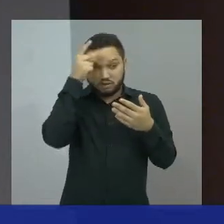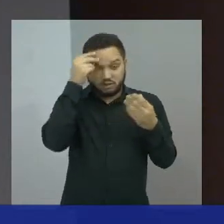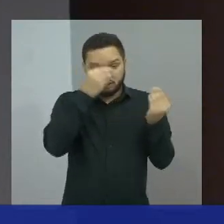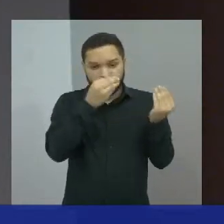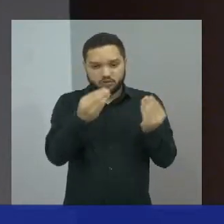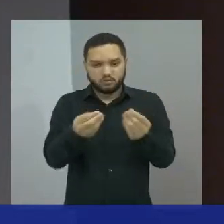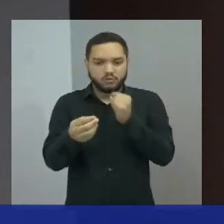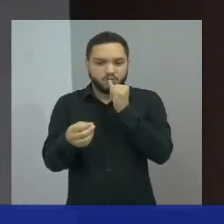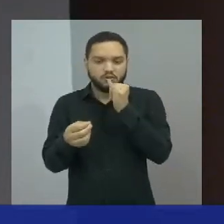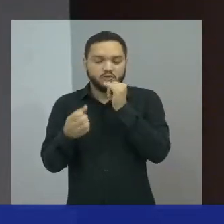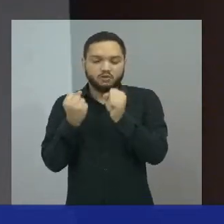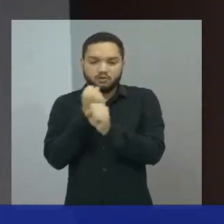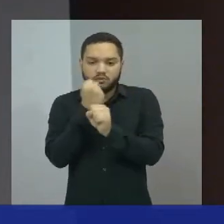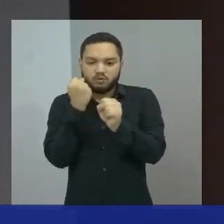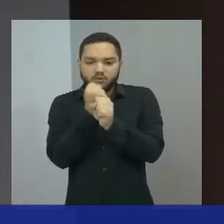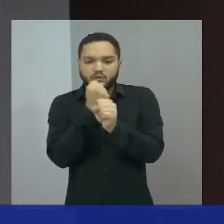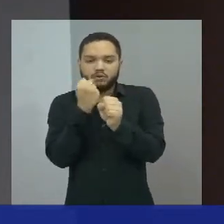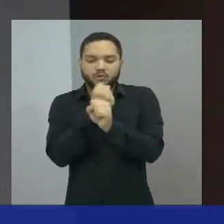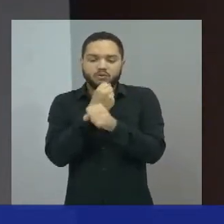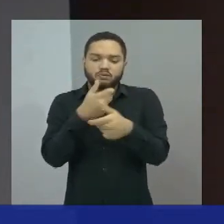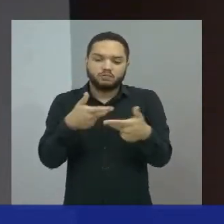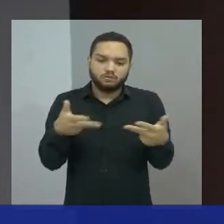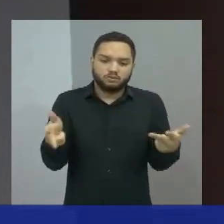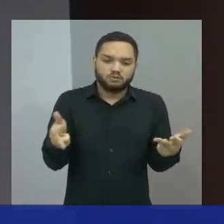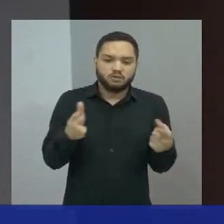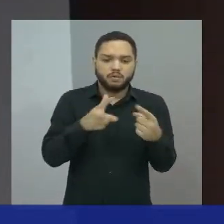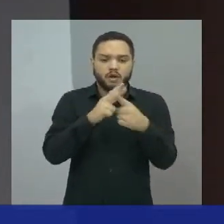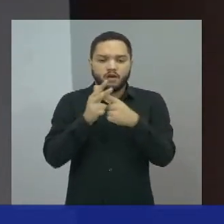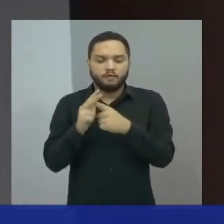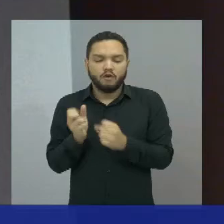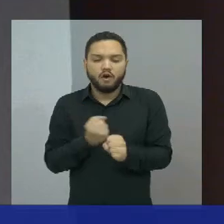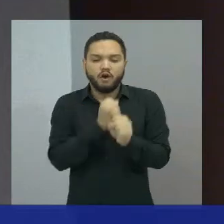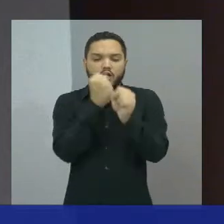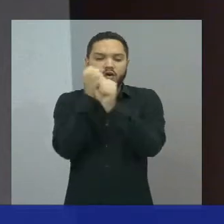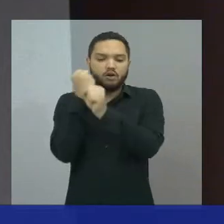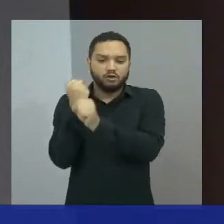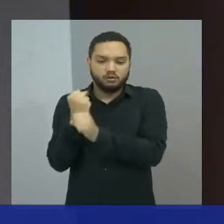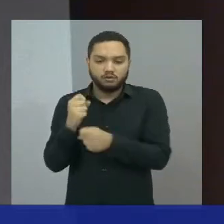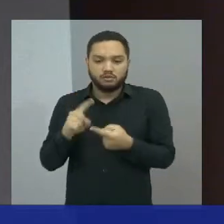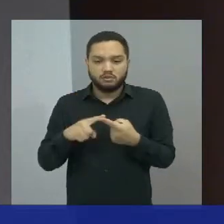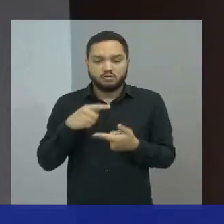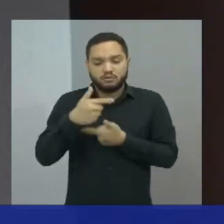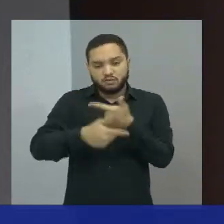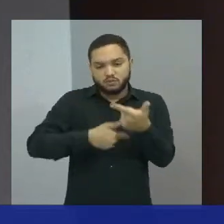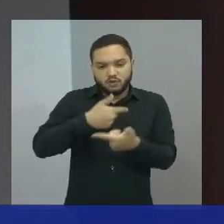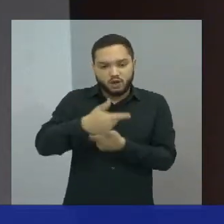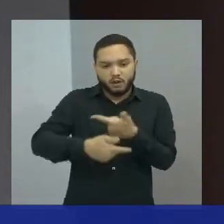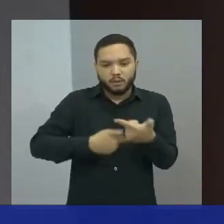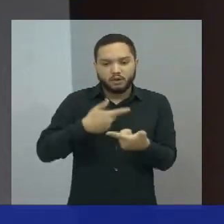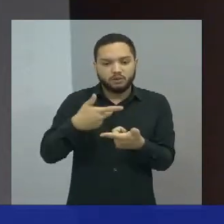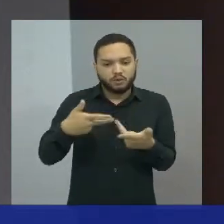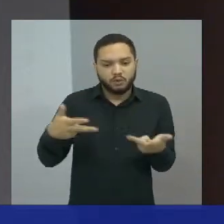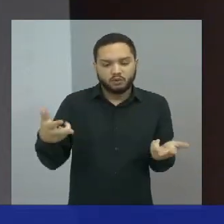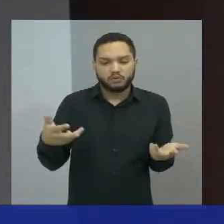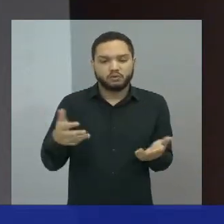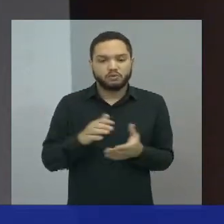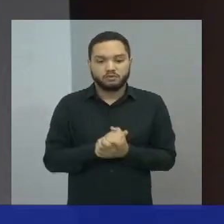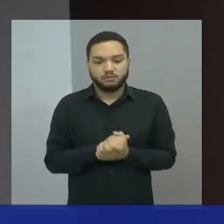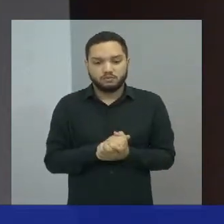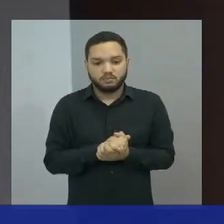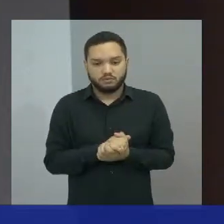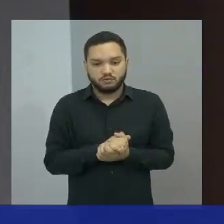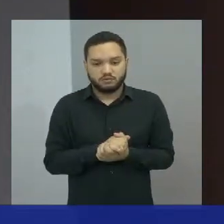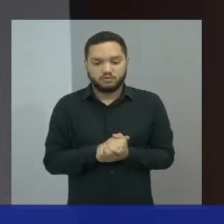para obras, para construções, né, para reformas, para o funcionamento de atividades, o